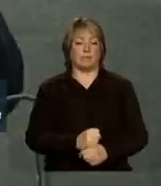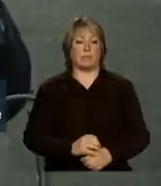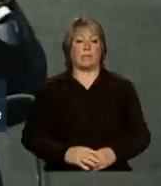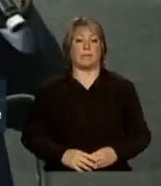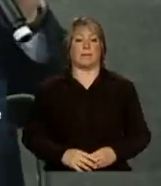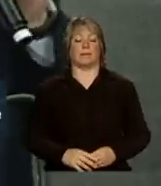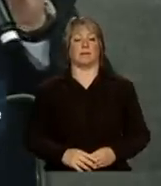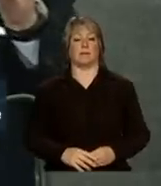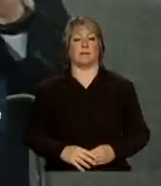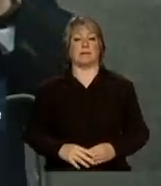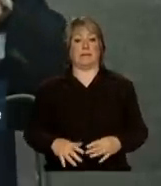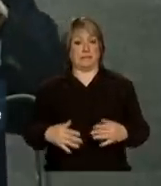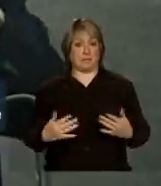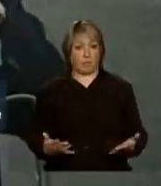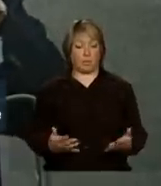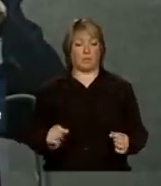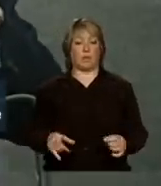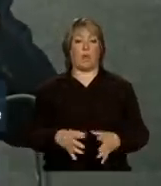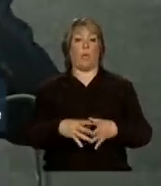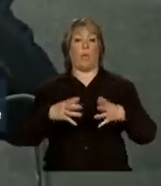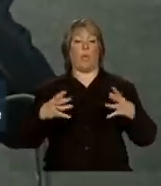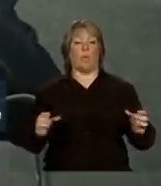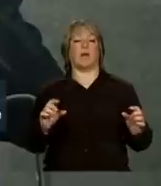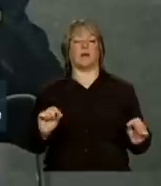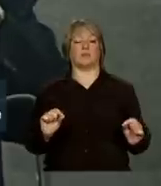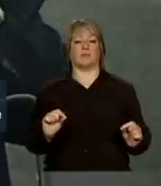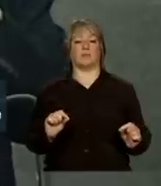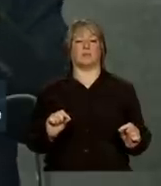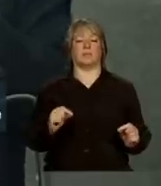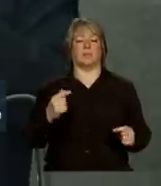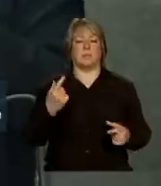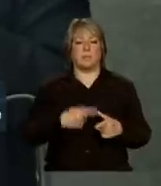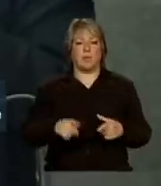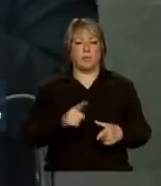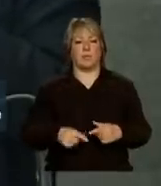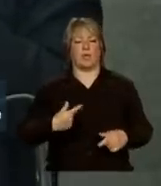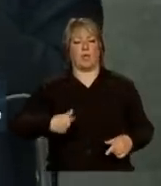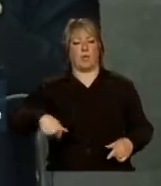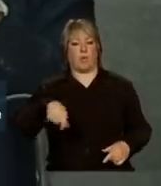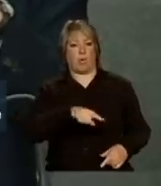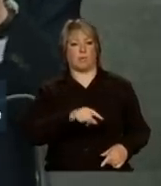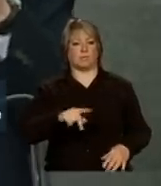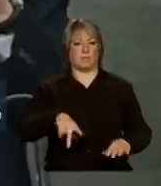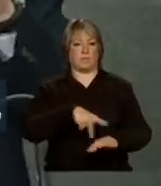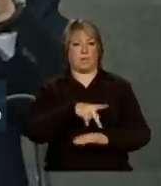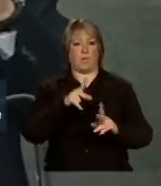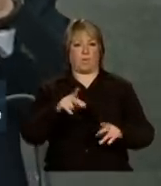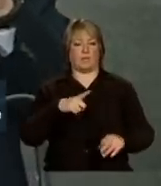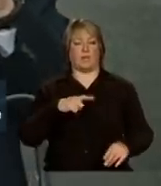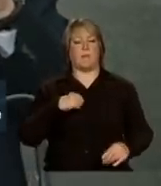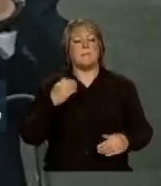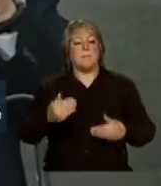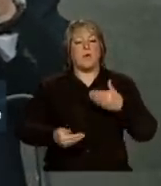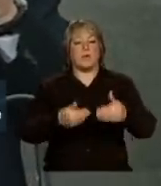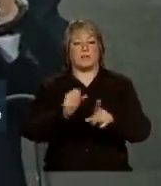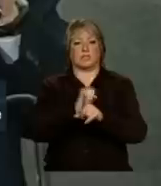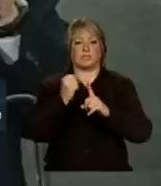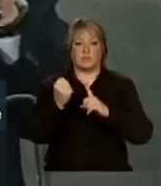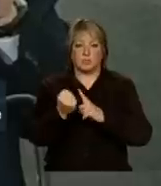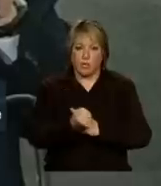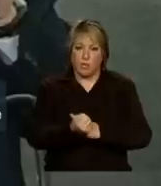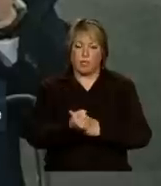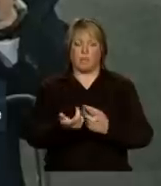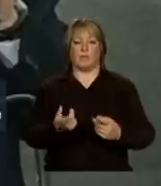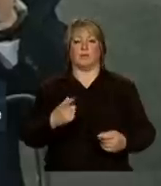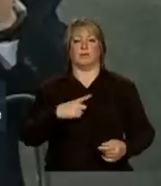Eh o grande dilema que um país que nem o nosso que que tem o processo social num um processo